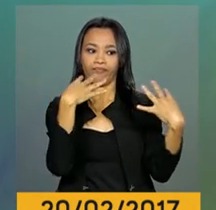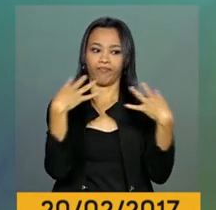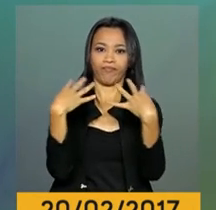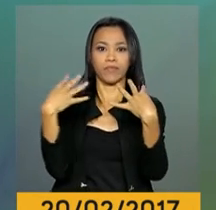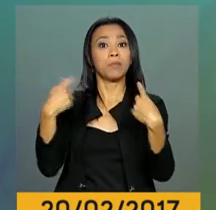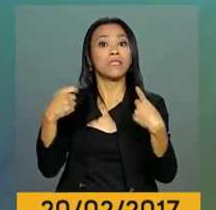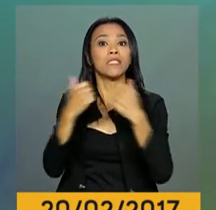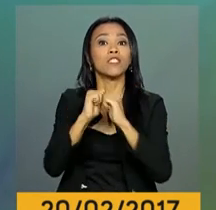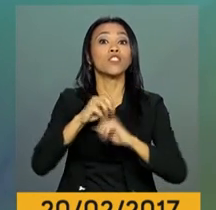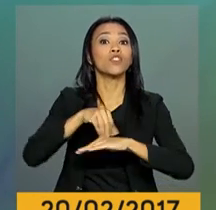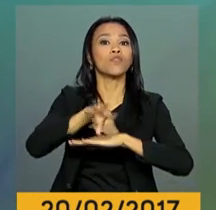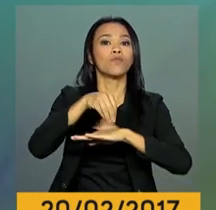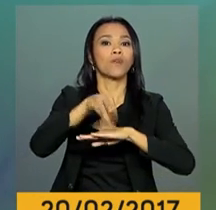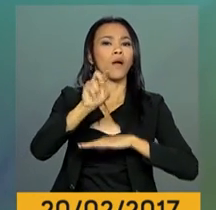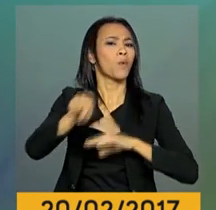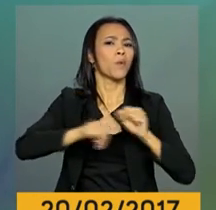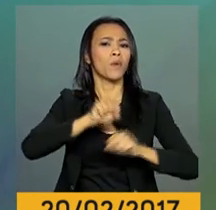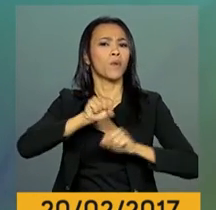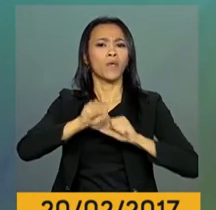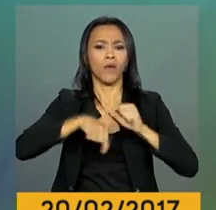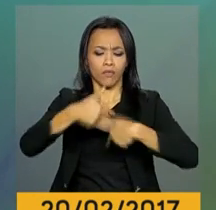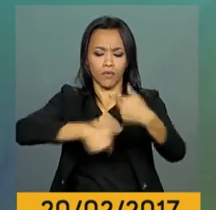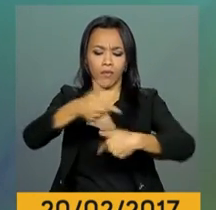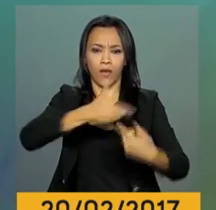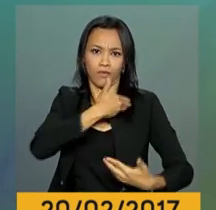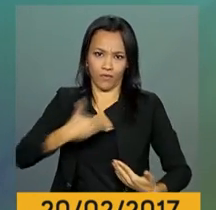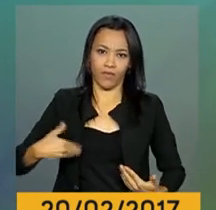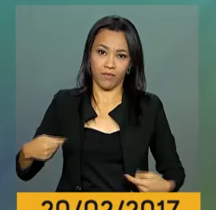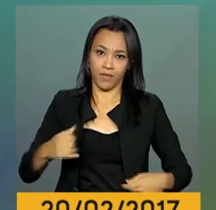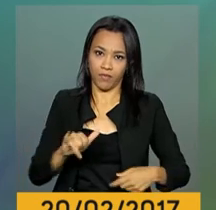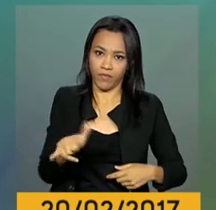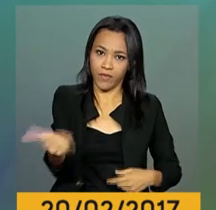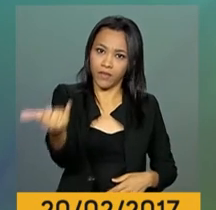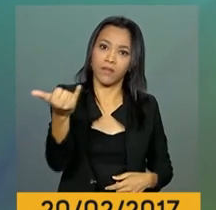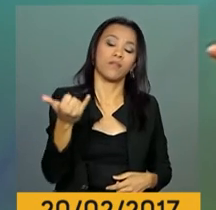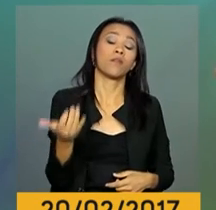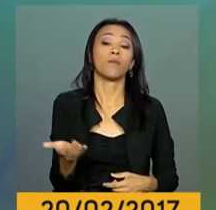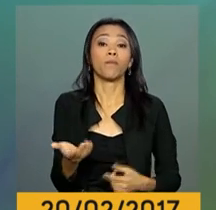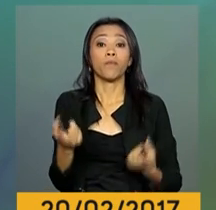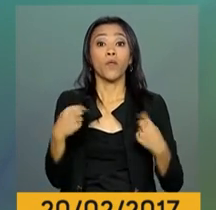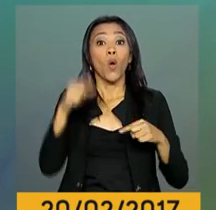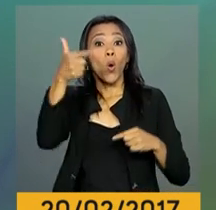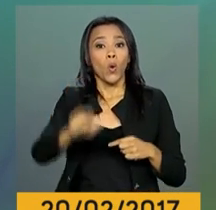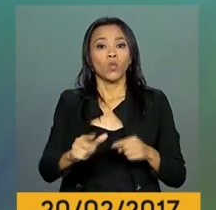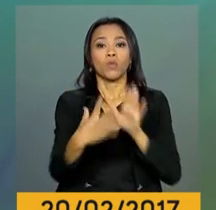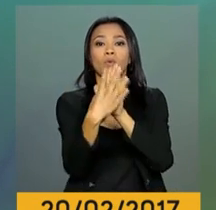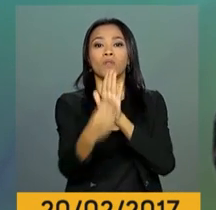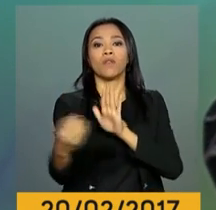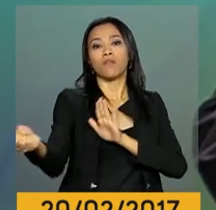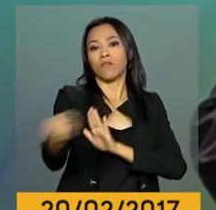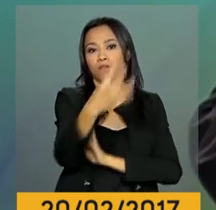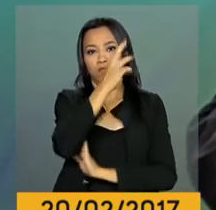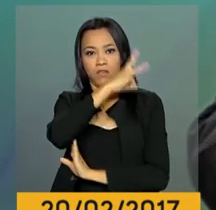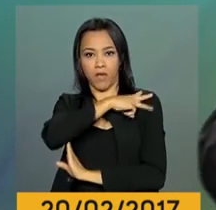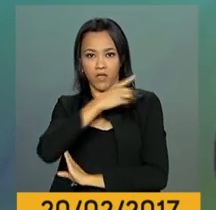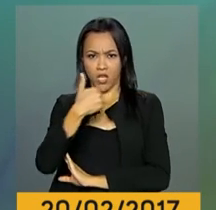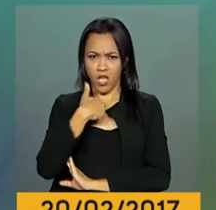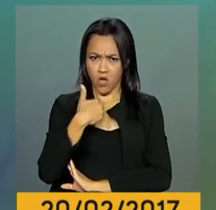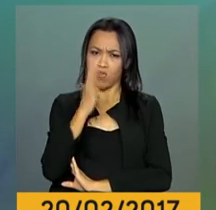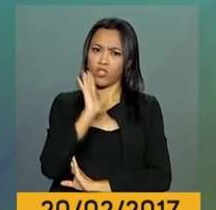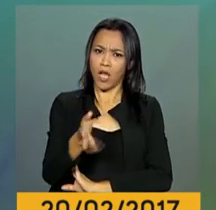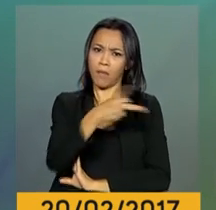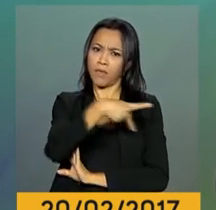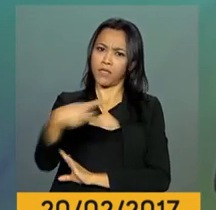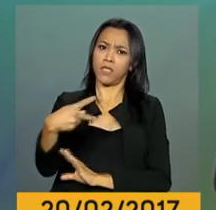o governo vem fazendo. Né? Vocês vejam o fenômeno do ensino médio. Né? Eu fui presidente da Câmara dos Deputados